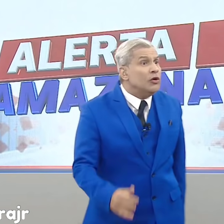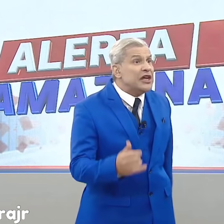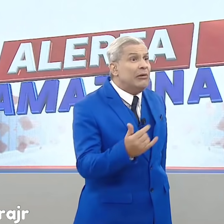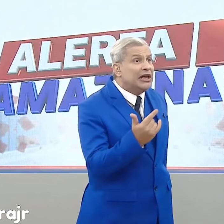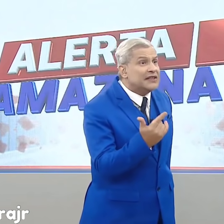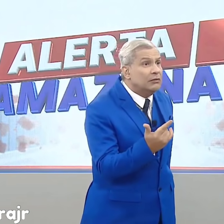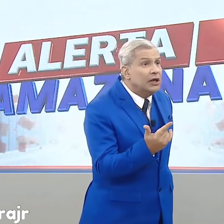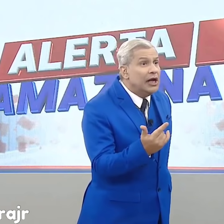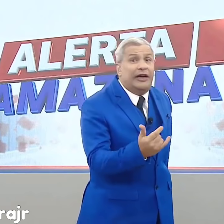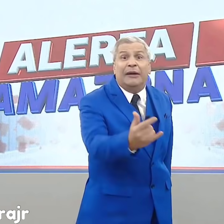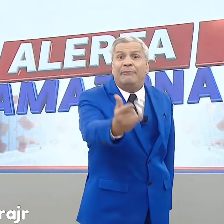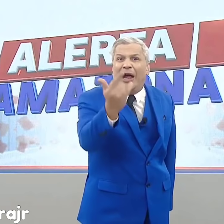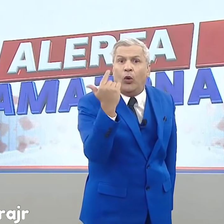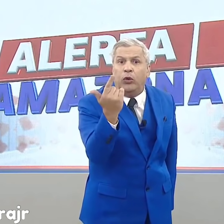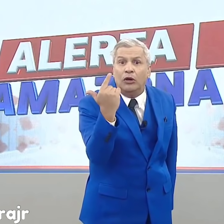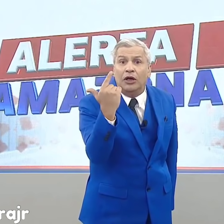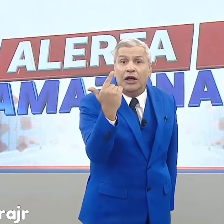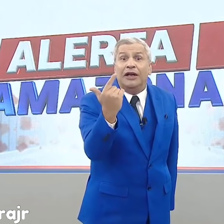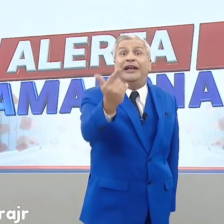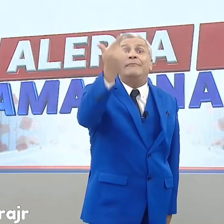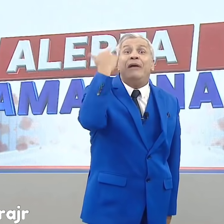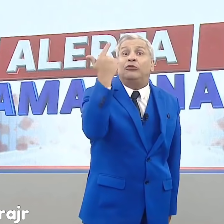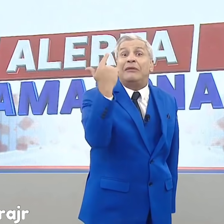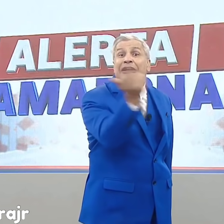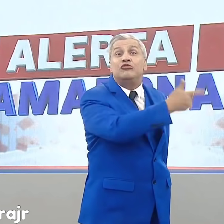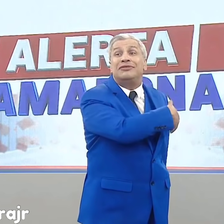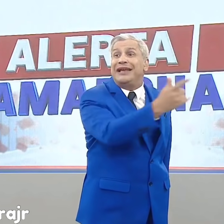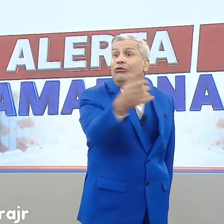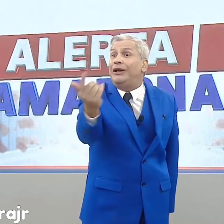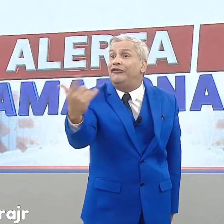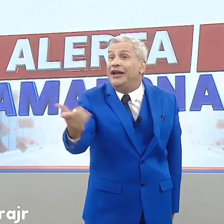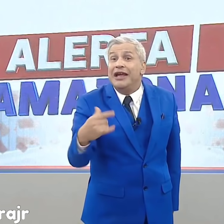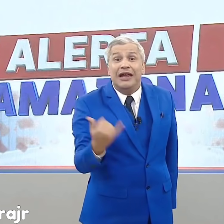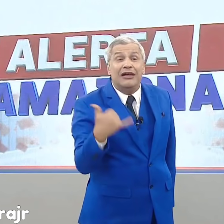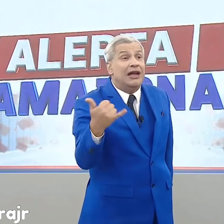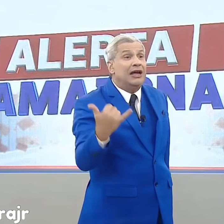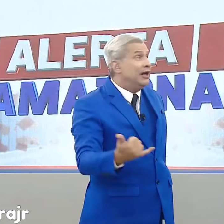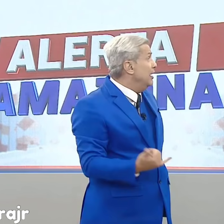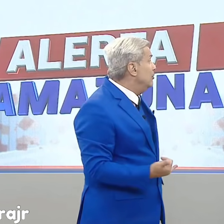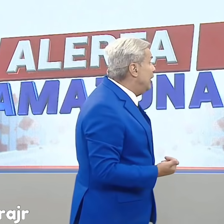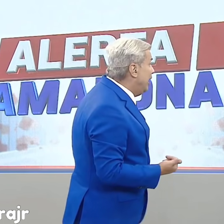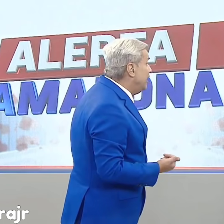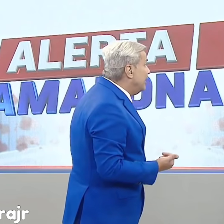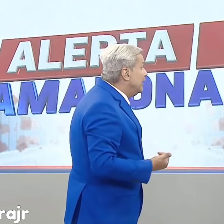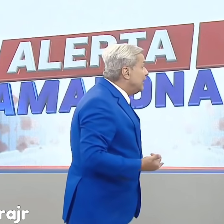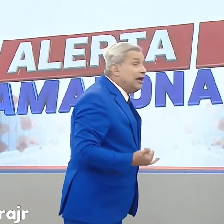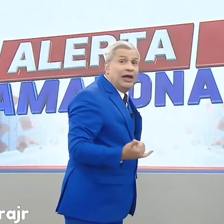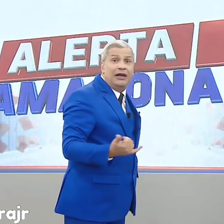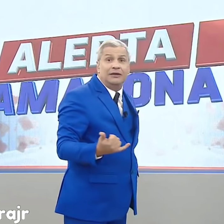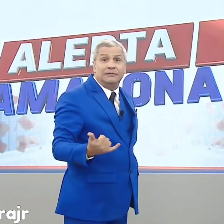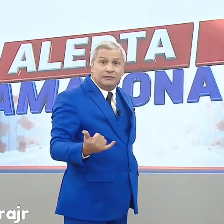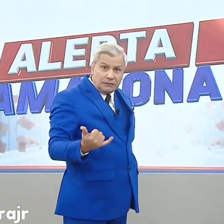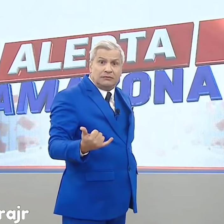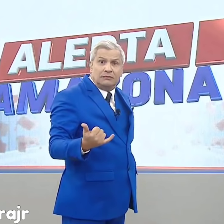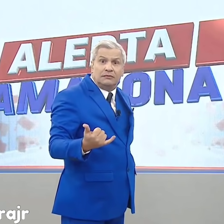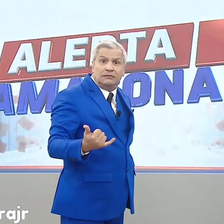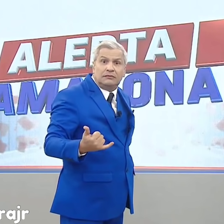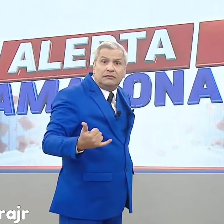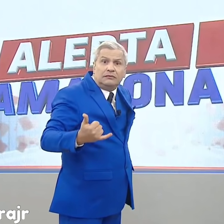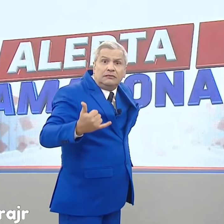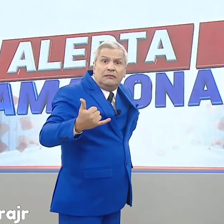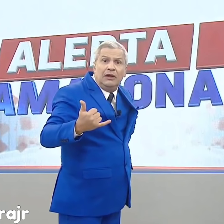E não consegue uma ligação. Grambel. Grambel tem mais de um século que ele fez. Não é? Aquele que...